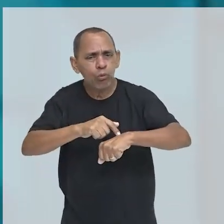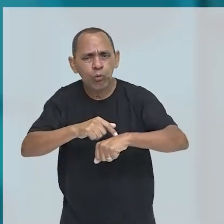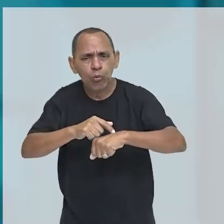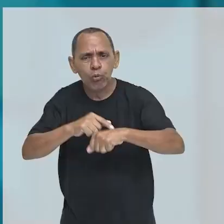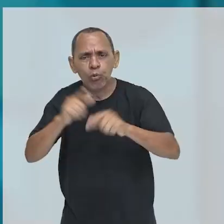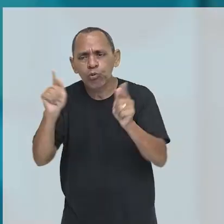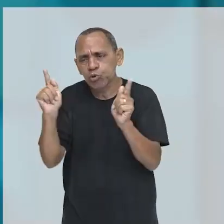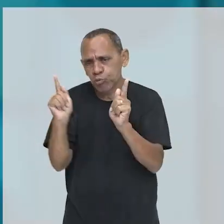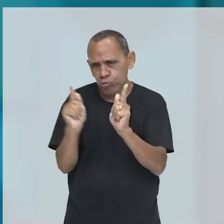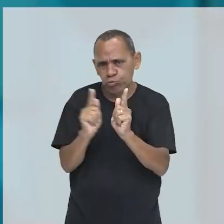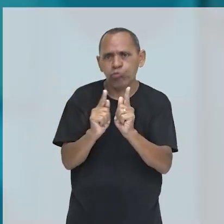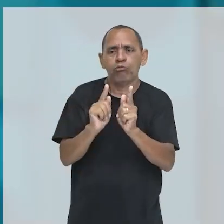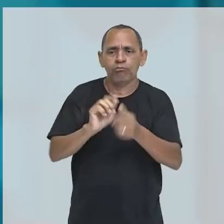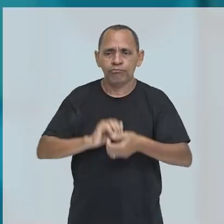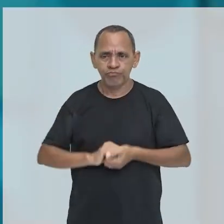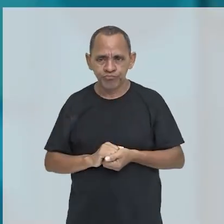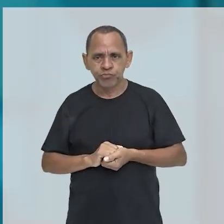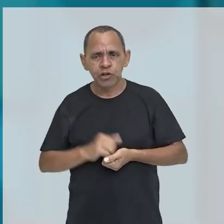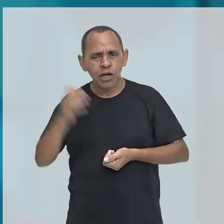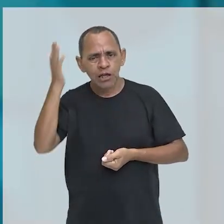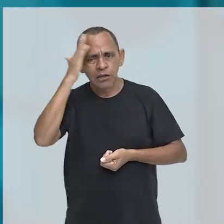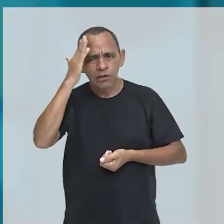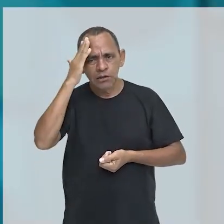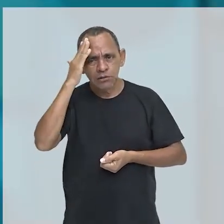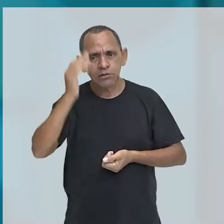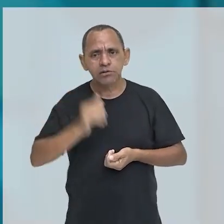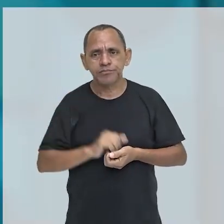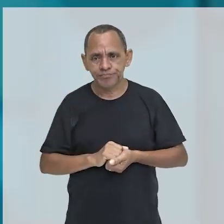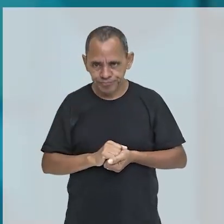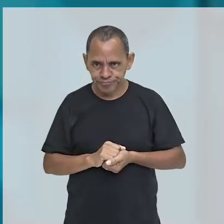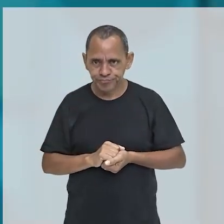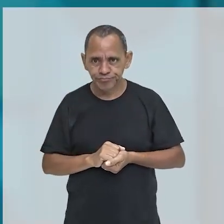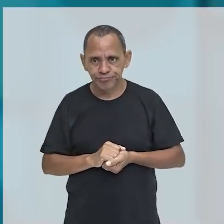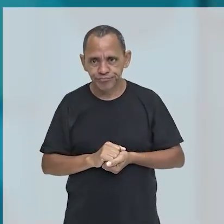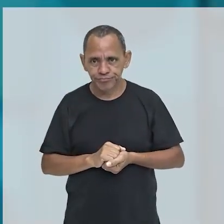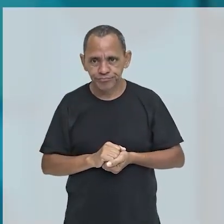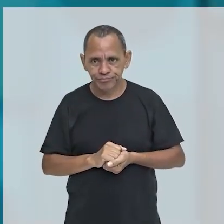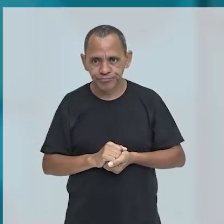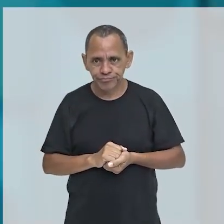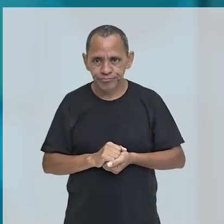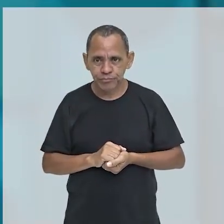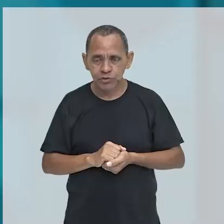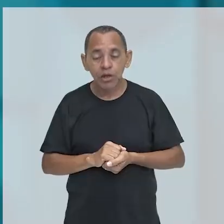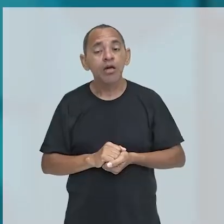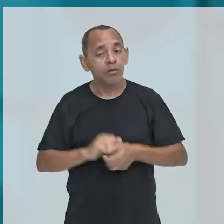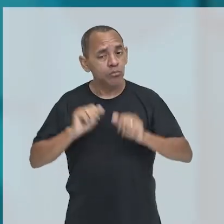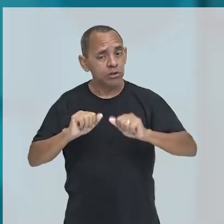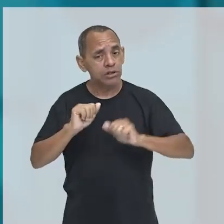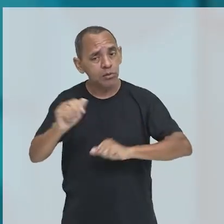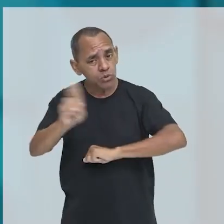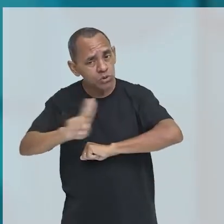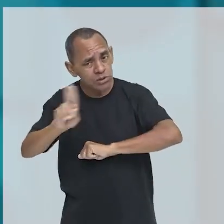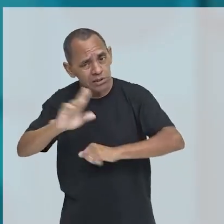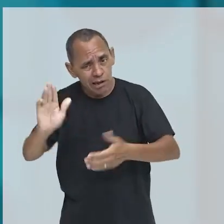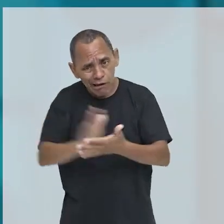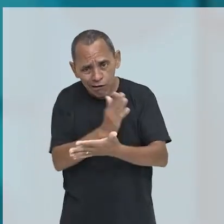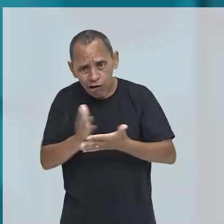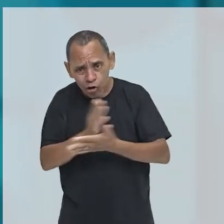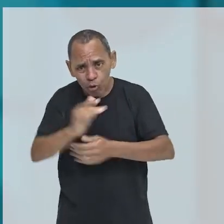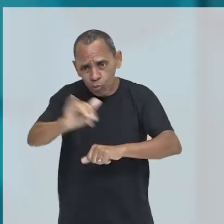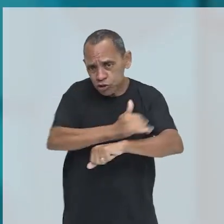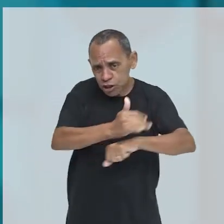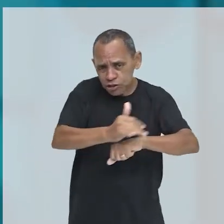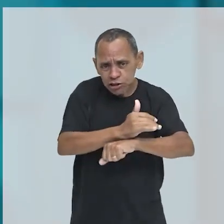apertado para compreender o texto, a gente pode lançar a mão aí de algumas estratégias para chegar mais rápido,